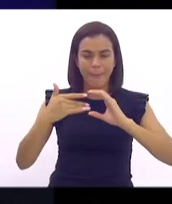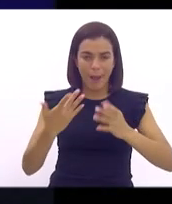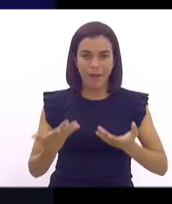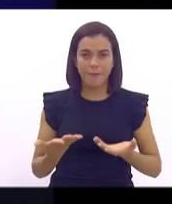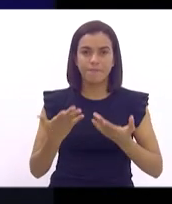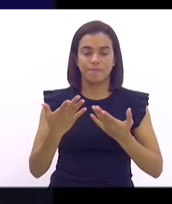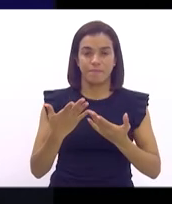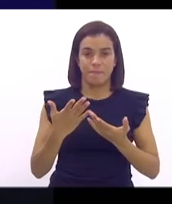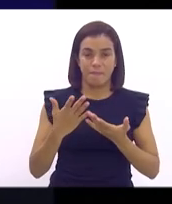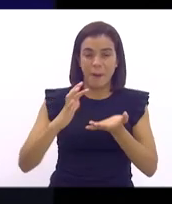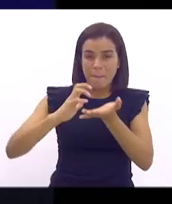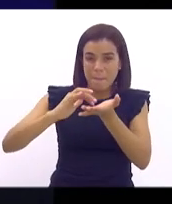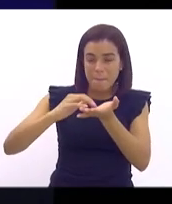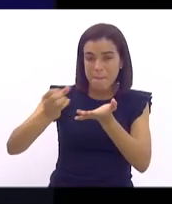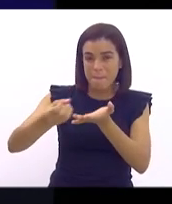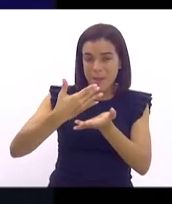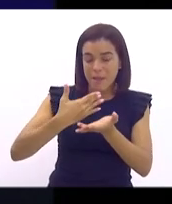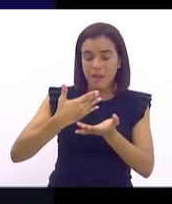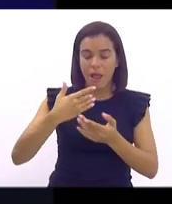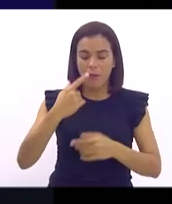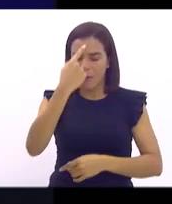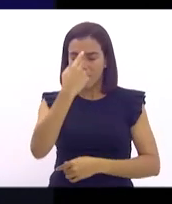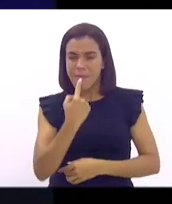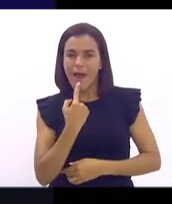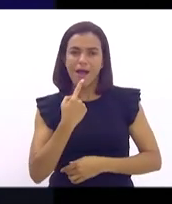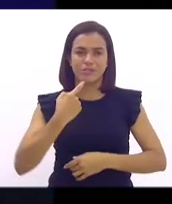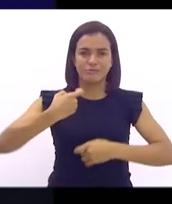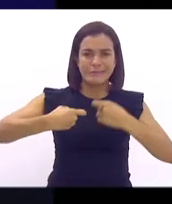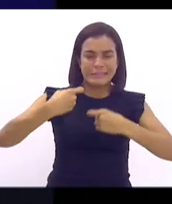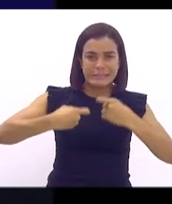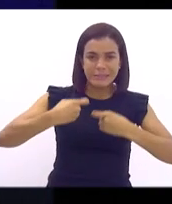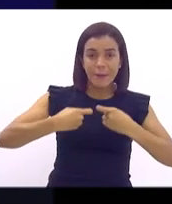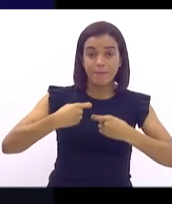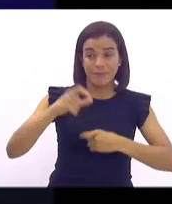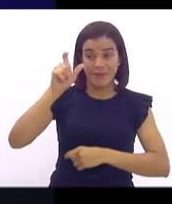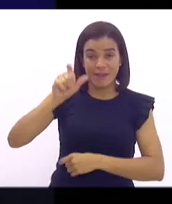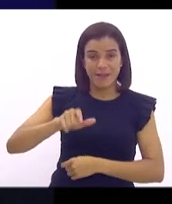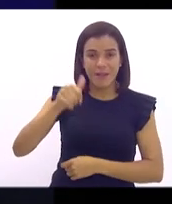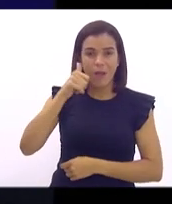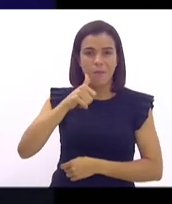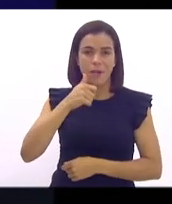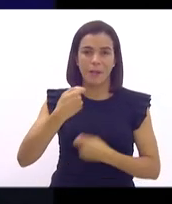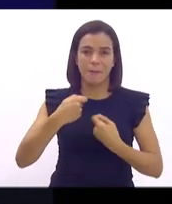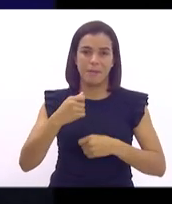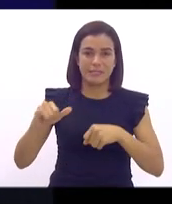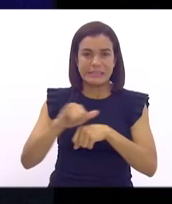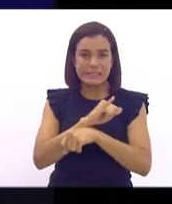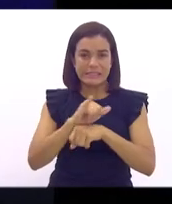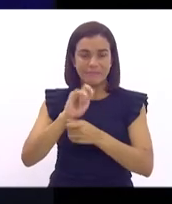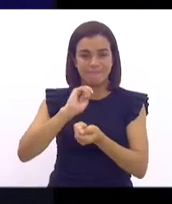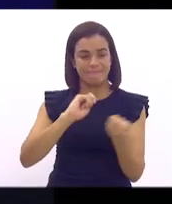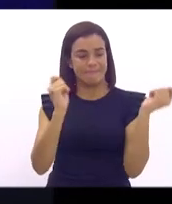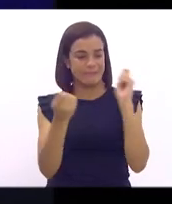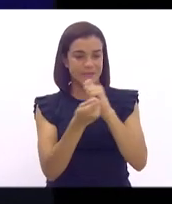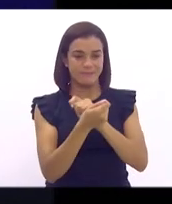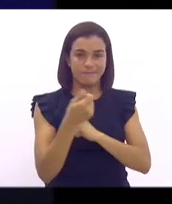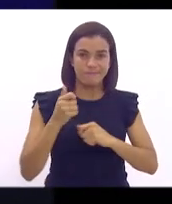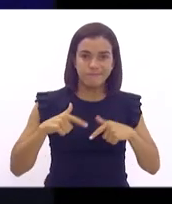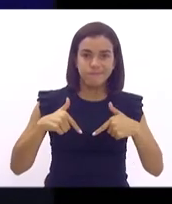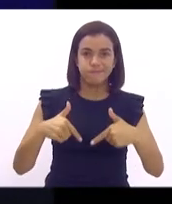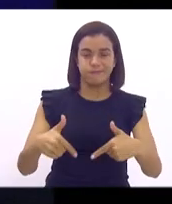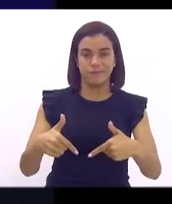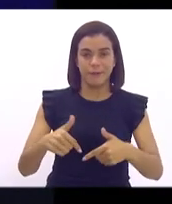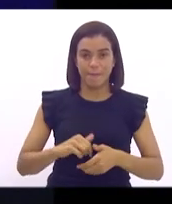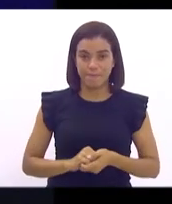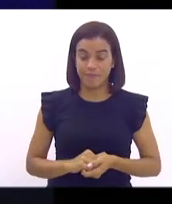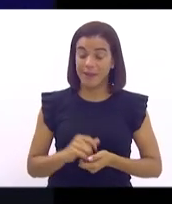com mensagens com conteúdo intimidador. É ela que vai ter que arranjar recurso interno para lidar com isso. Isso é muito difícil.